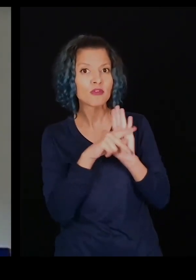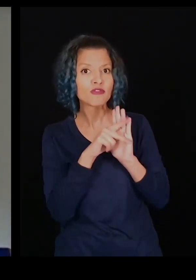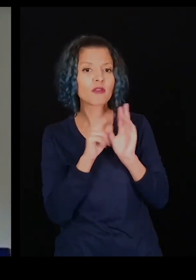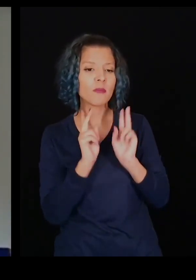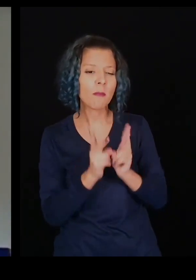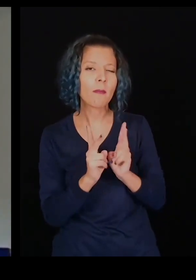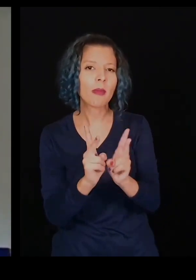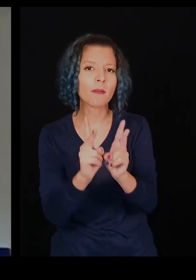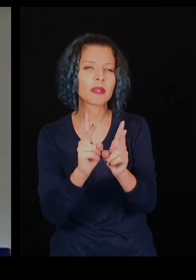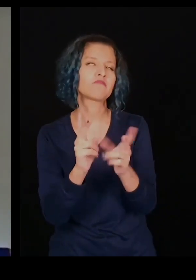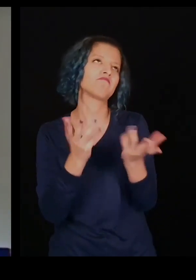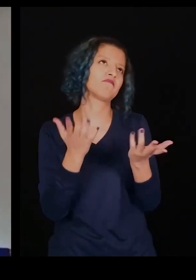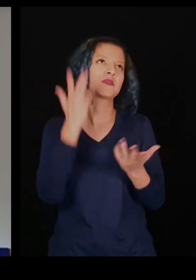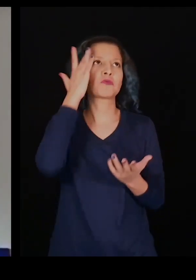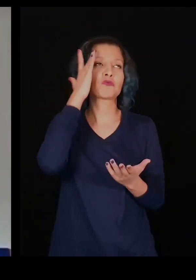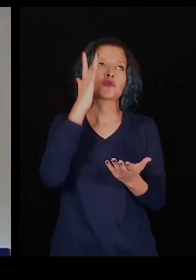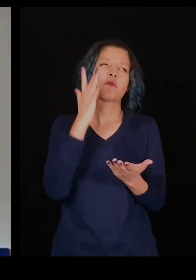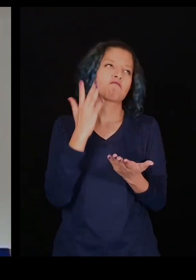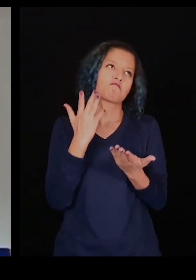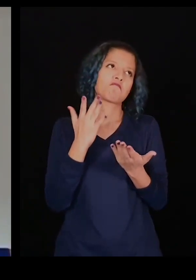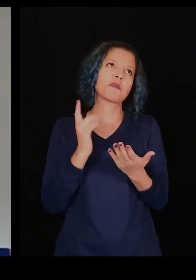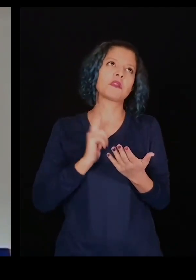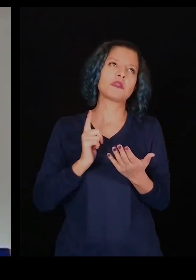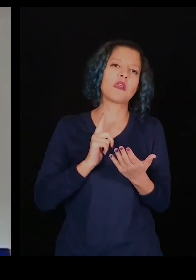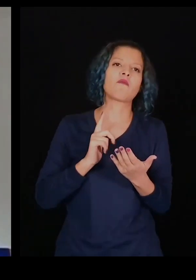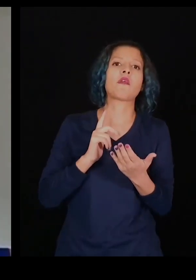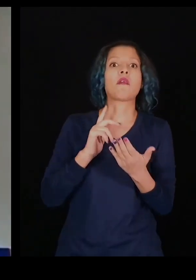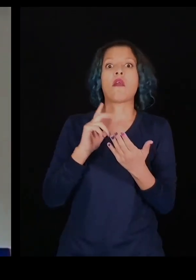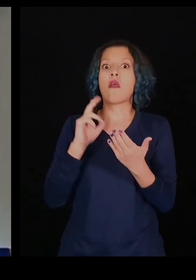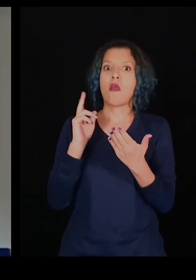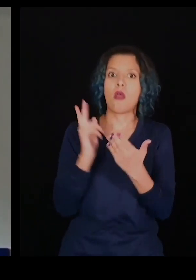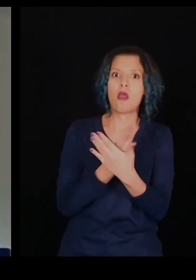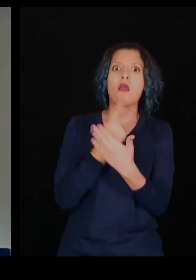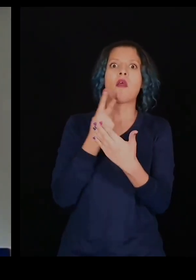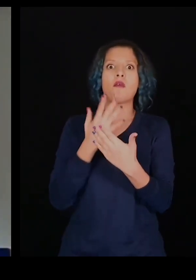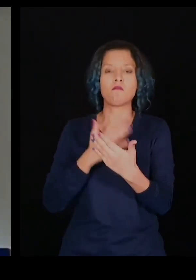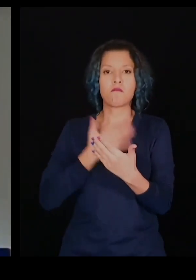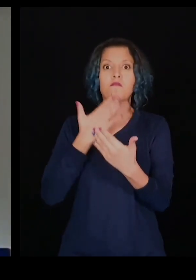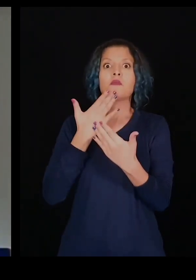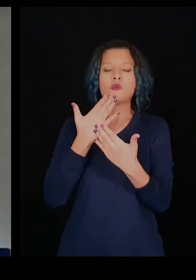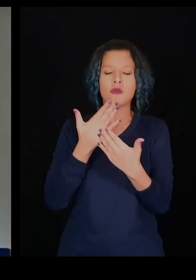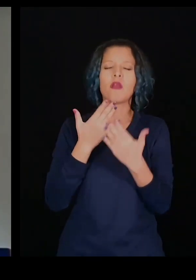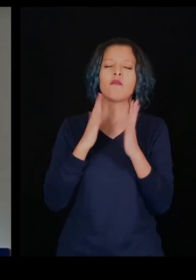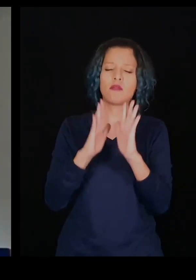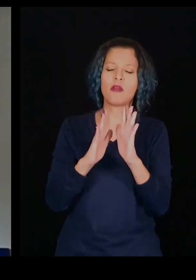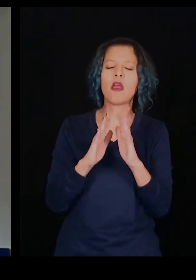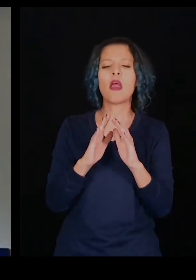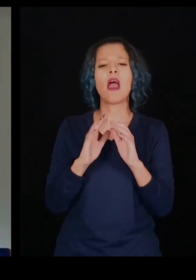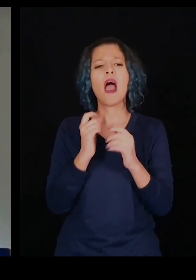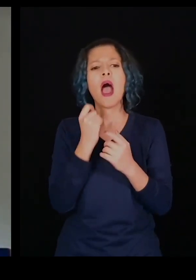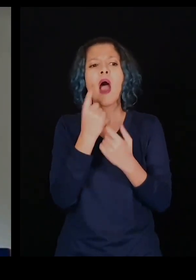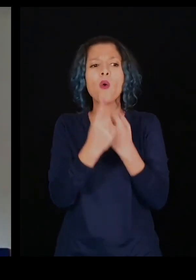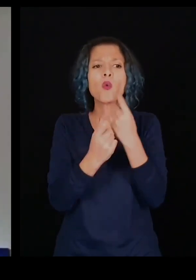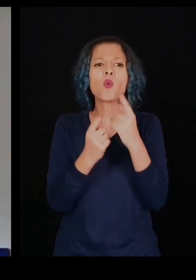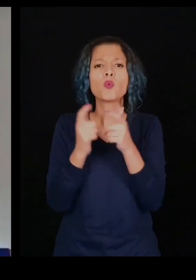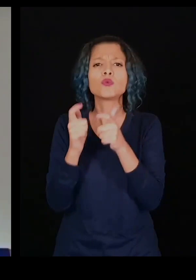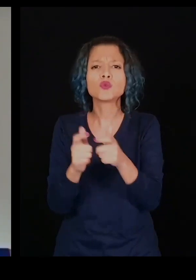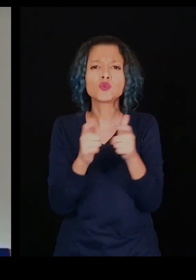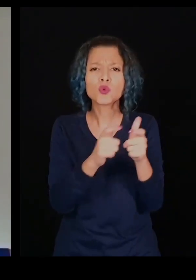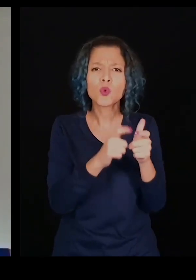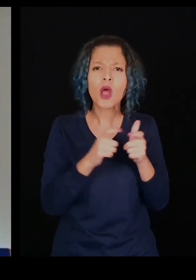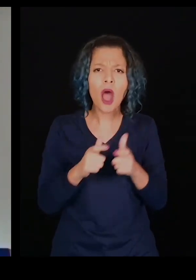que a gente está muito atento para isso, mas a gente vai em lugares, a gente interage em situações que